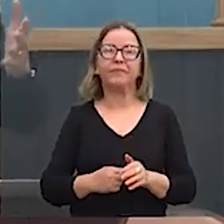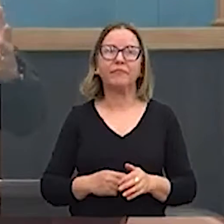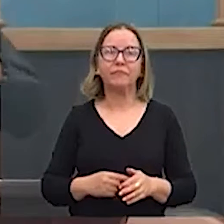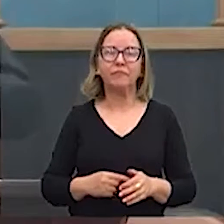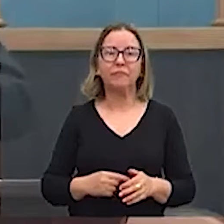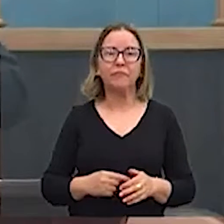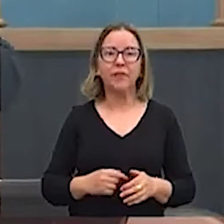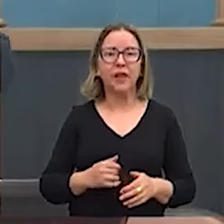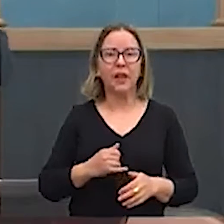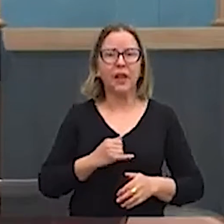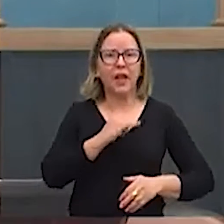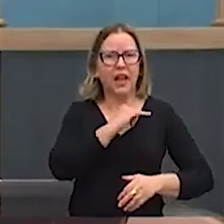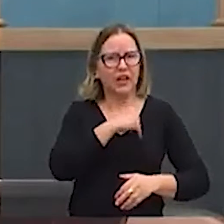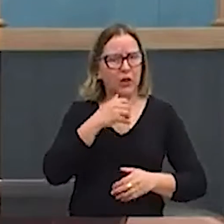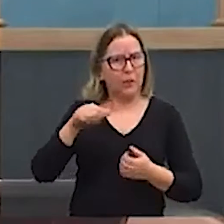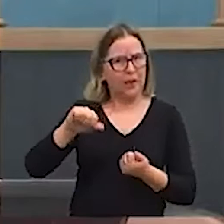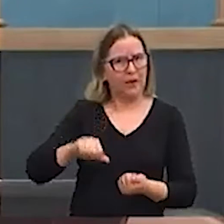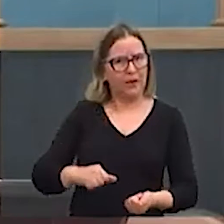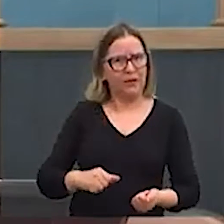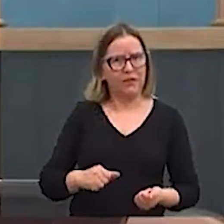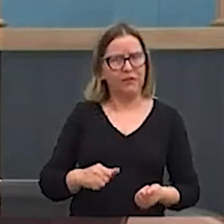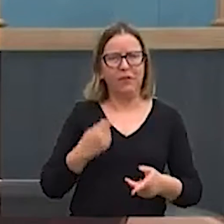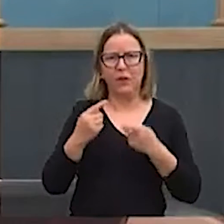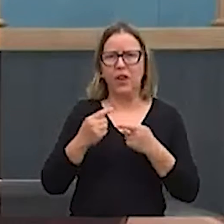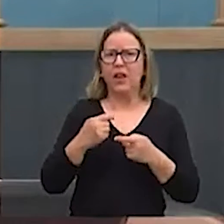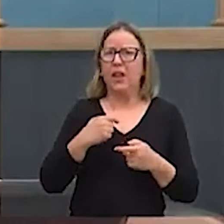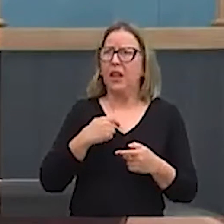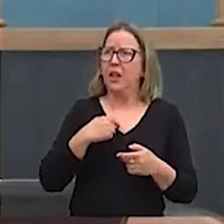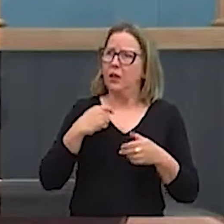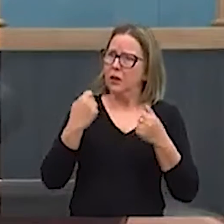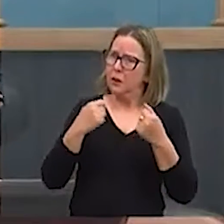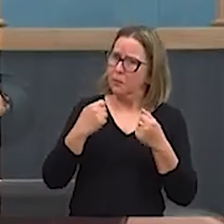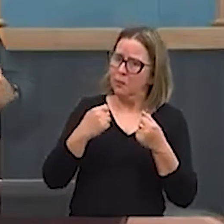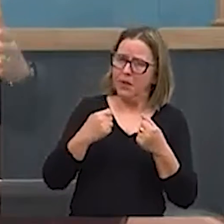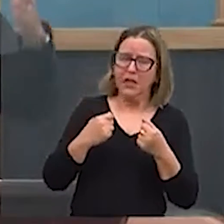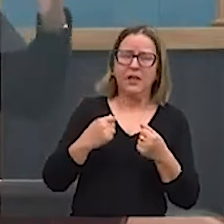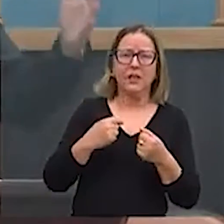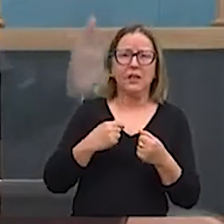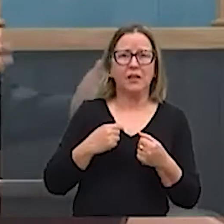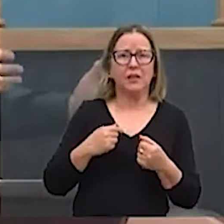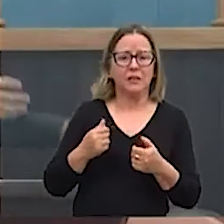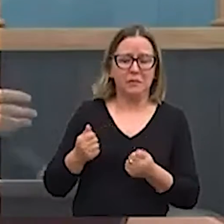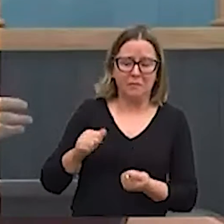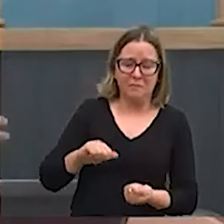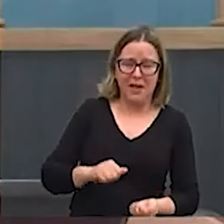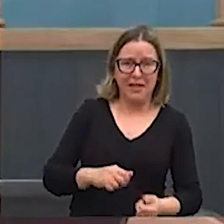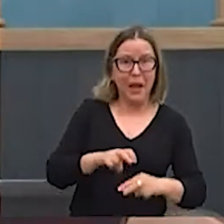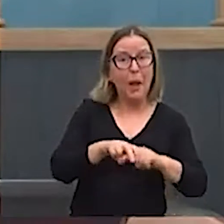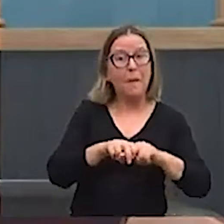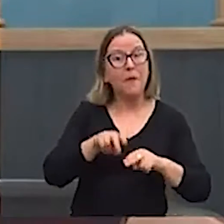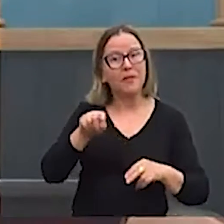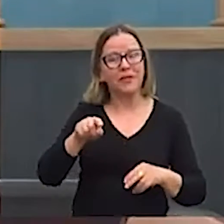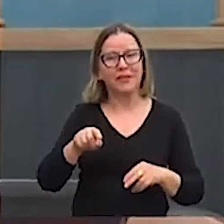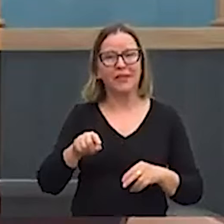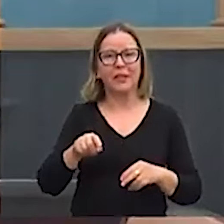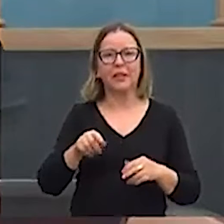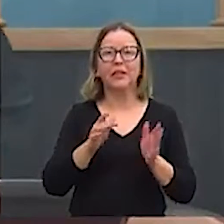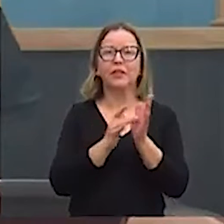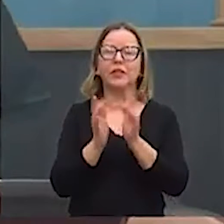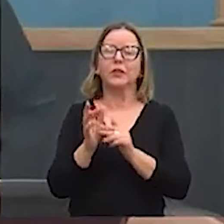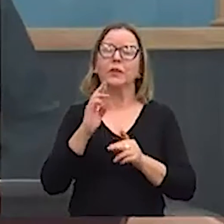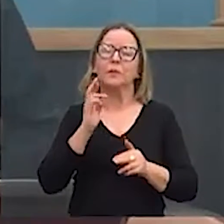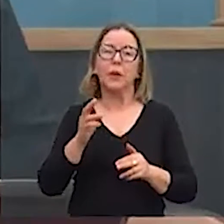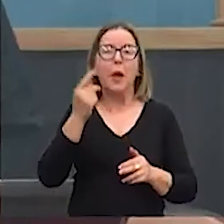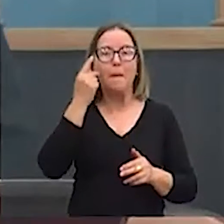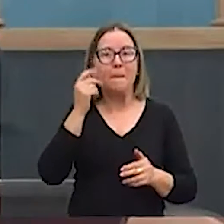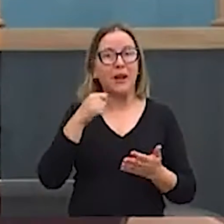diz assim, eu é que careço ser batizado por ti, e tu vens a mim. Ele disse, mas é para que se cumpra a justiça de Deus. Mas aí